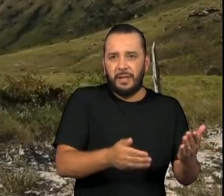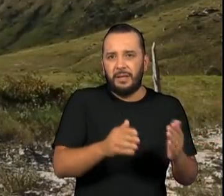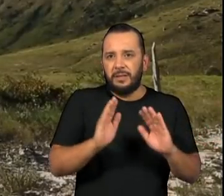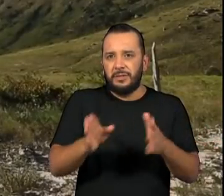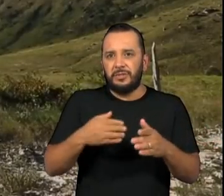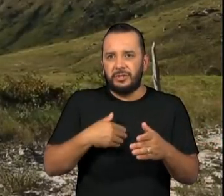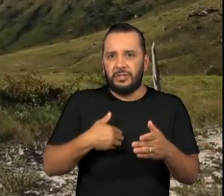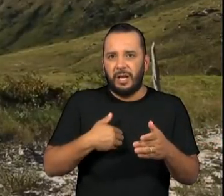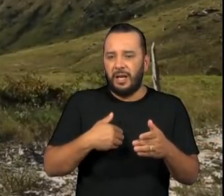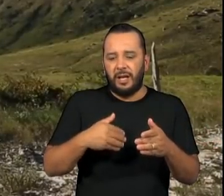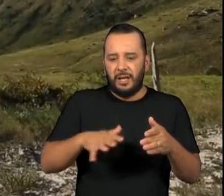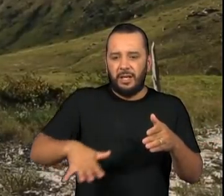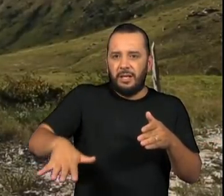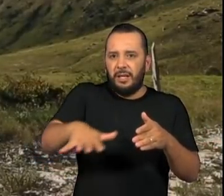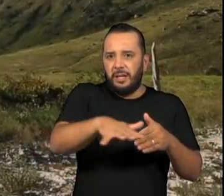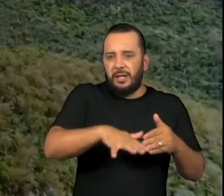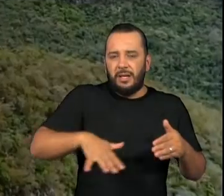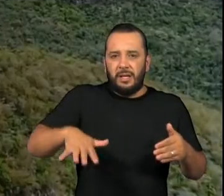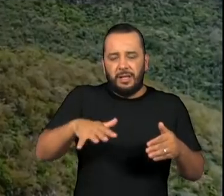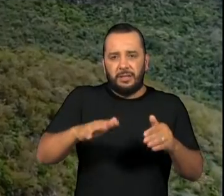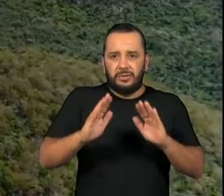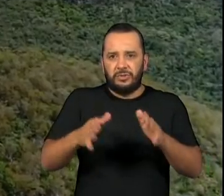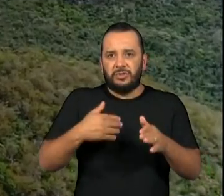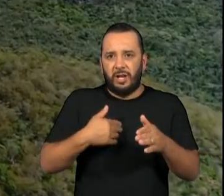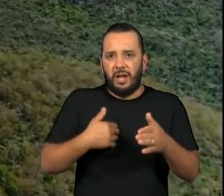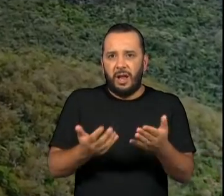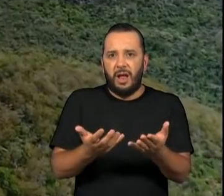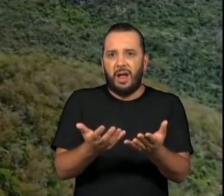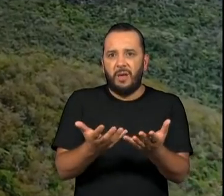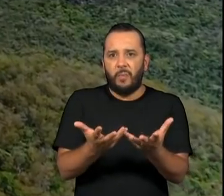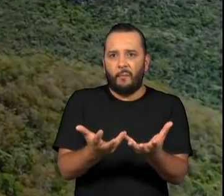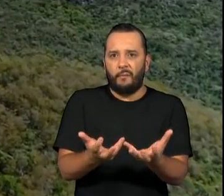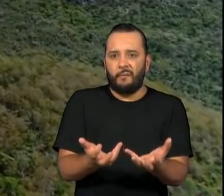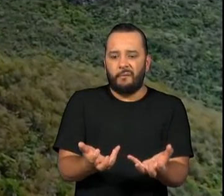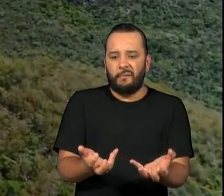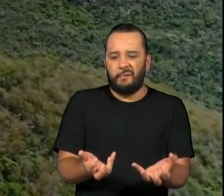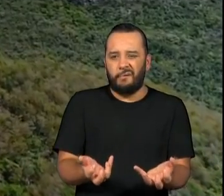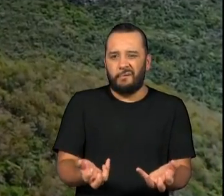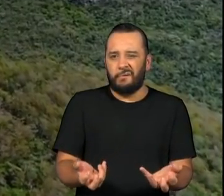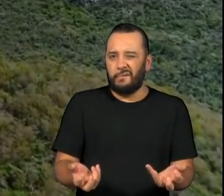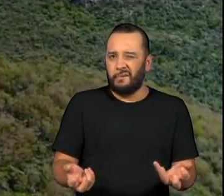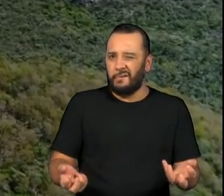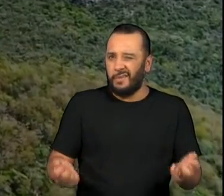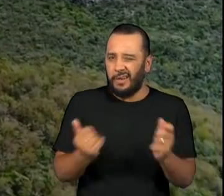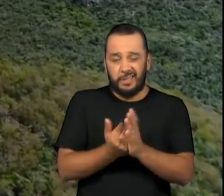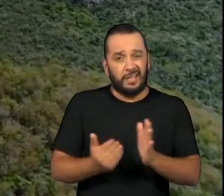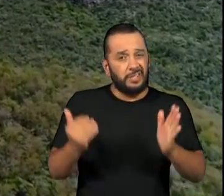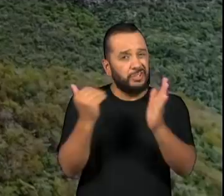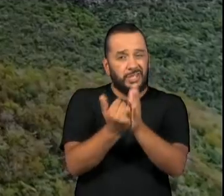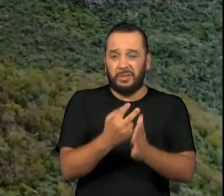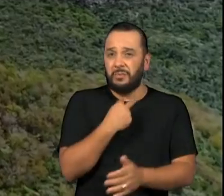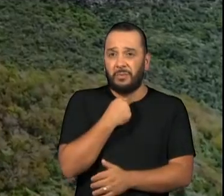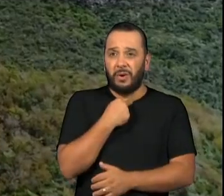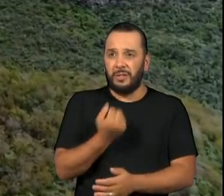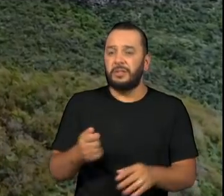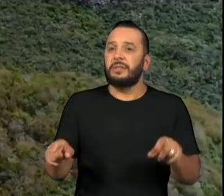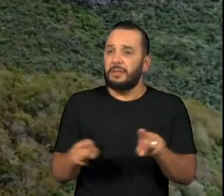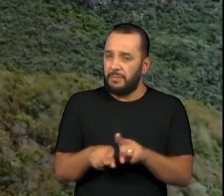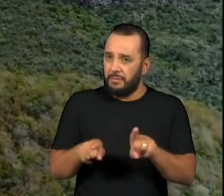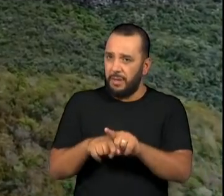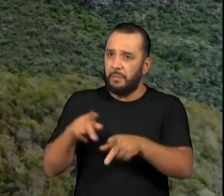que acentua a desertificação. Educação ambiental, a população que habita aquela área ela